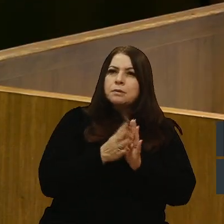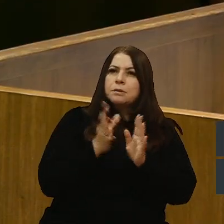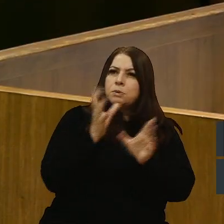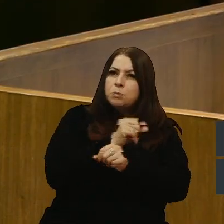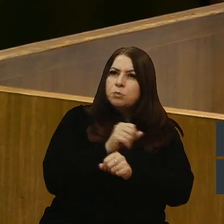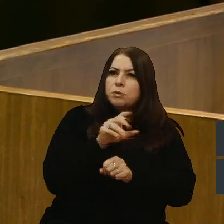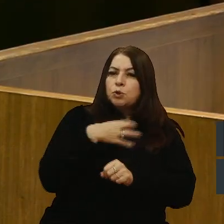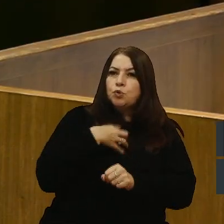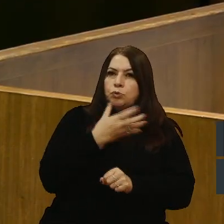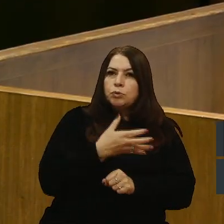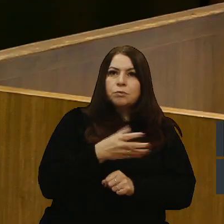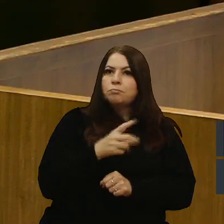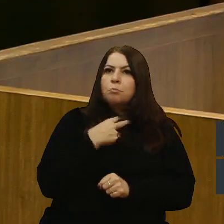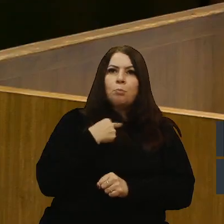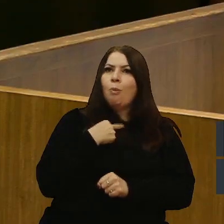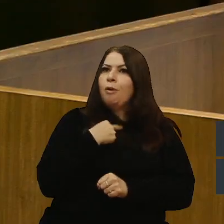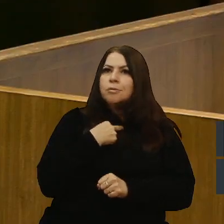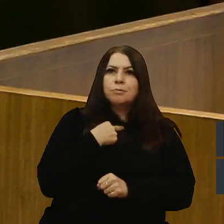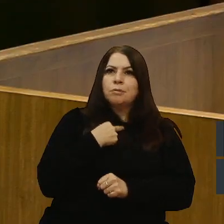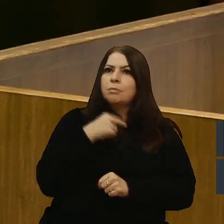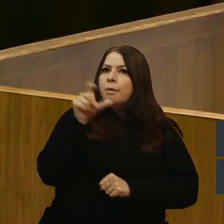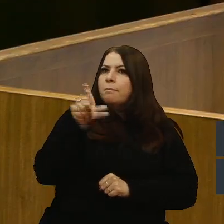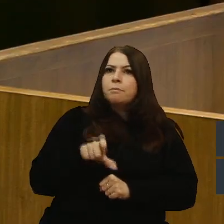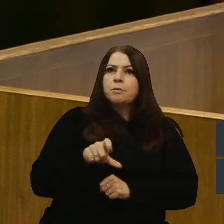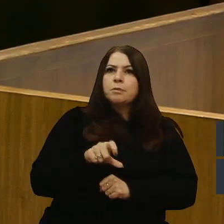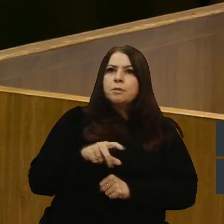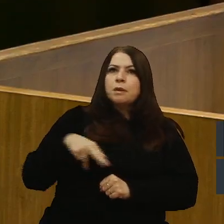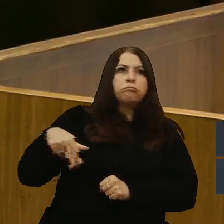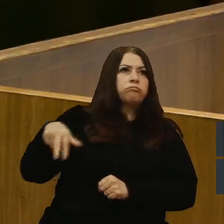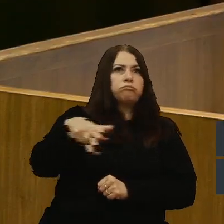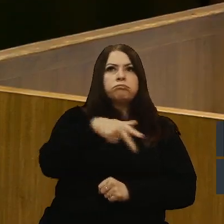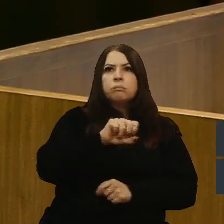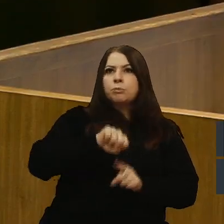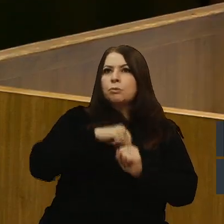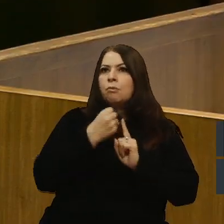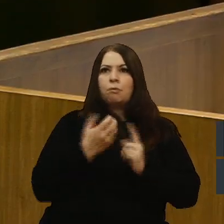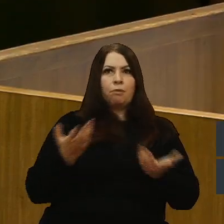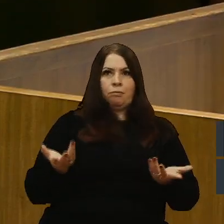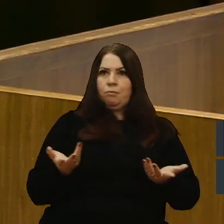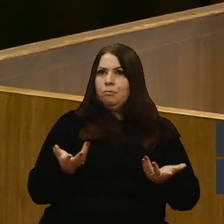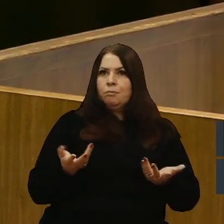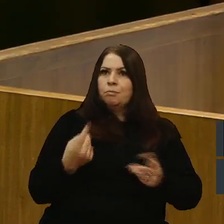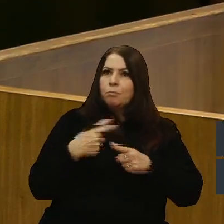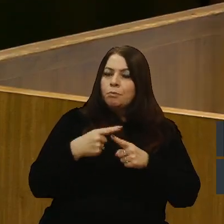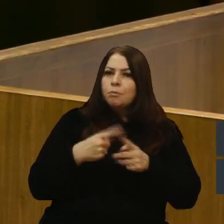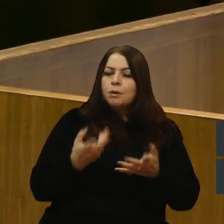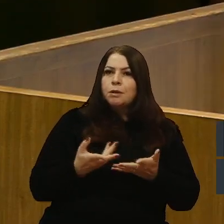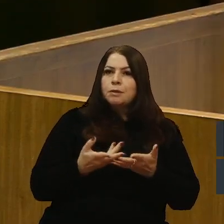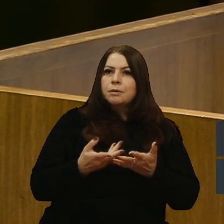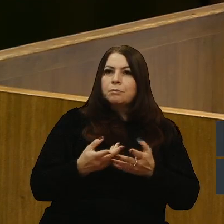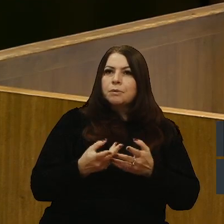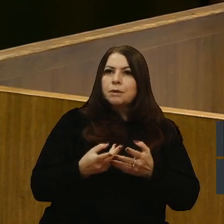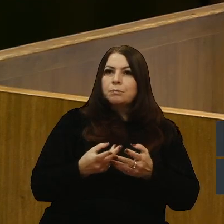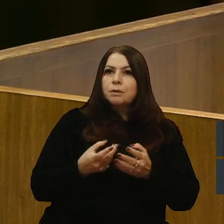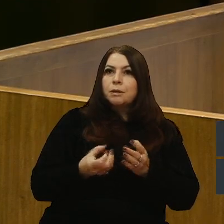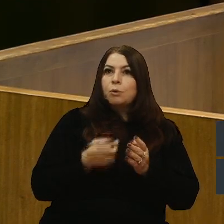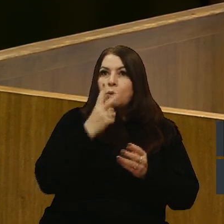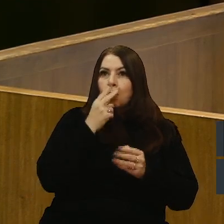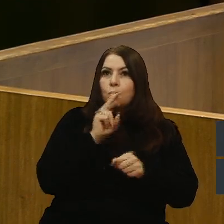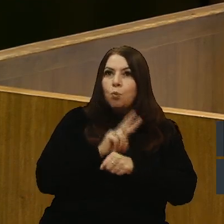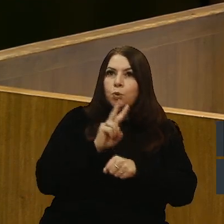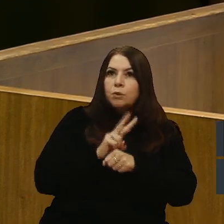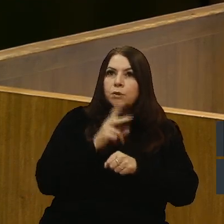forma não possa ser uma pessoa que ande pela nossa sociedade, porque aí nós estamos criando e cuidando